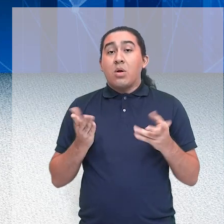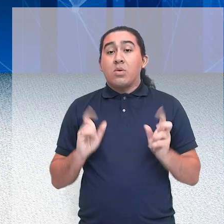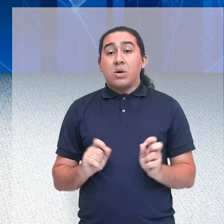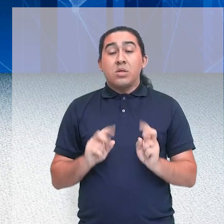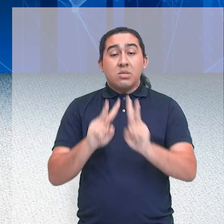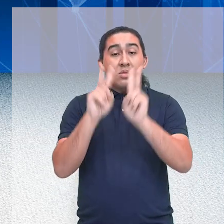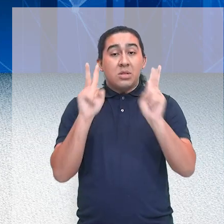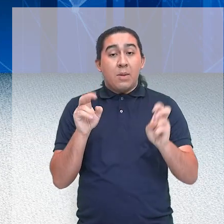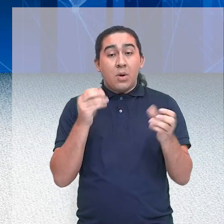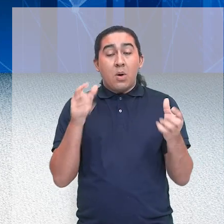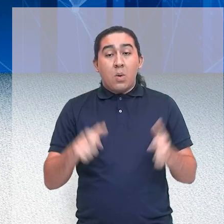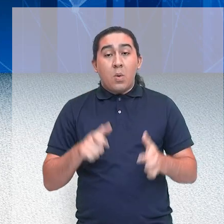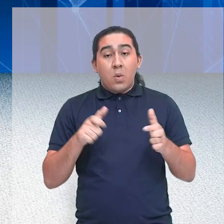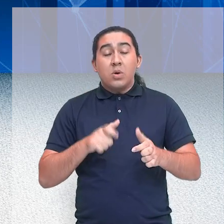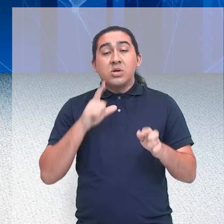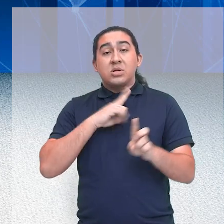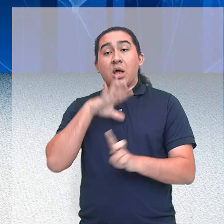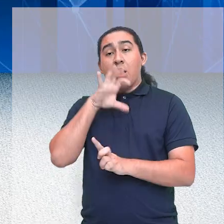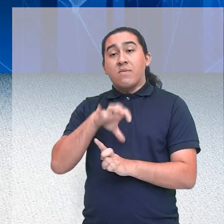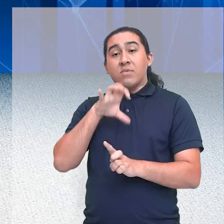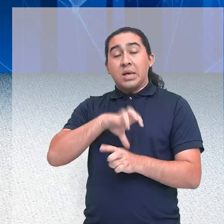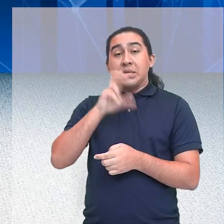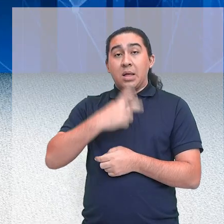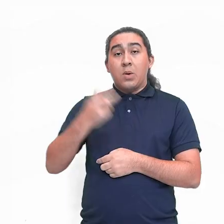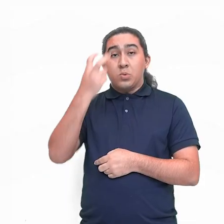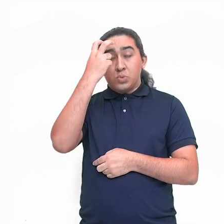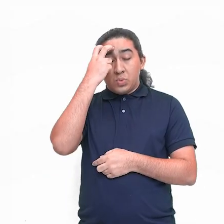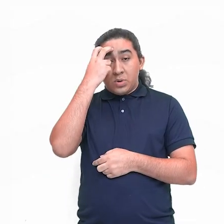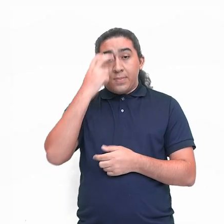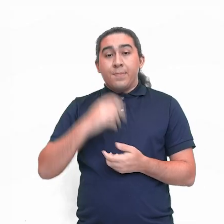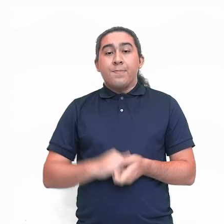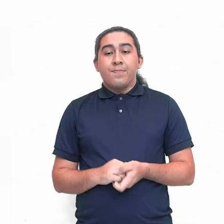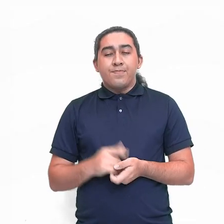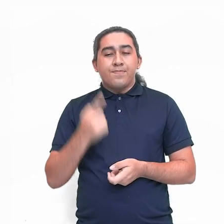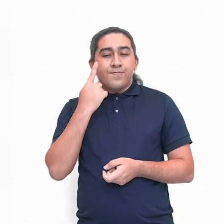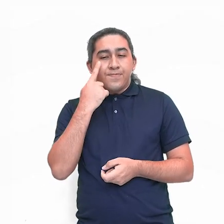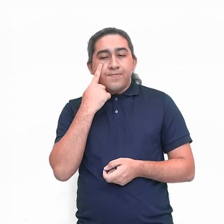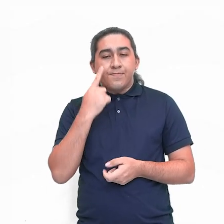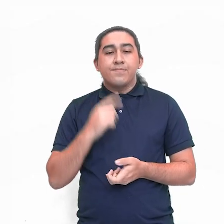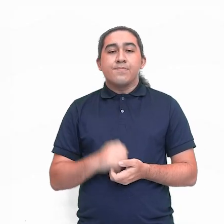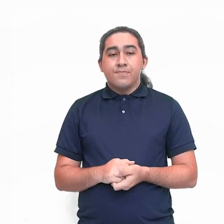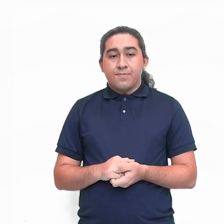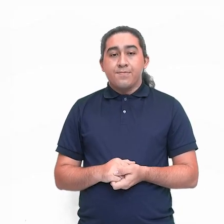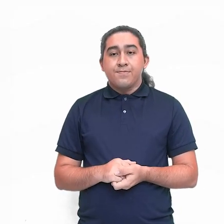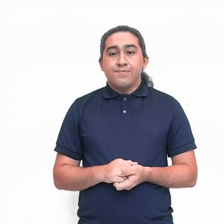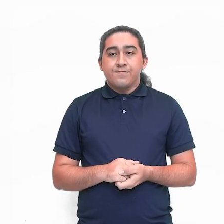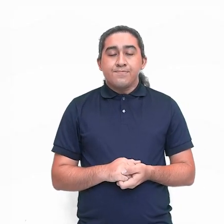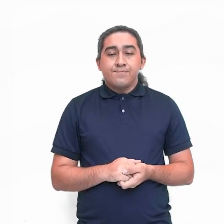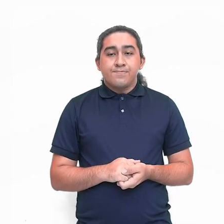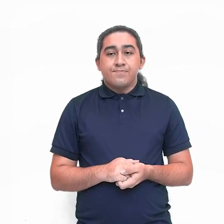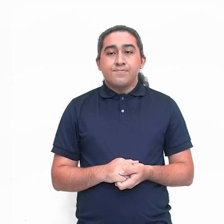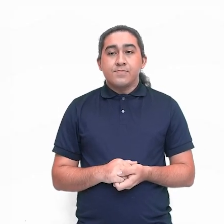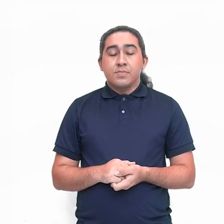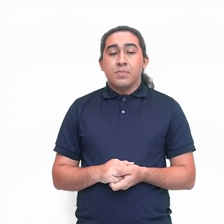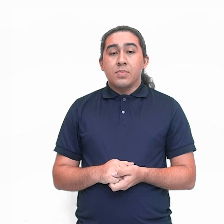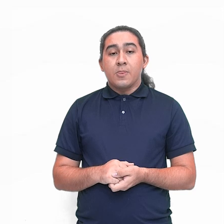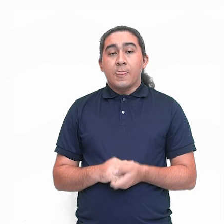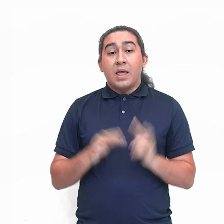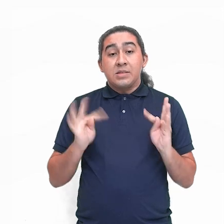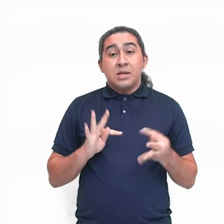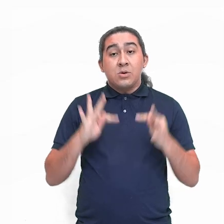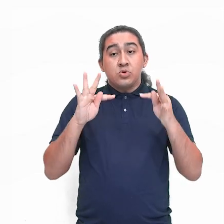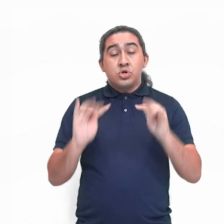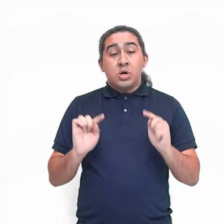falar sobre o impacto da tecnologia na cultura. Vamos ver aqui que a tecnologia ela